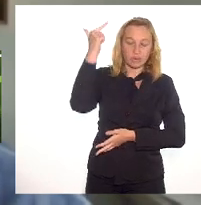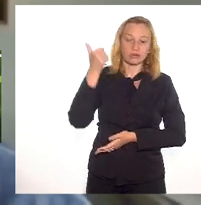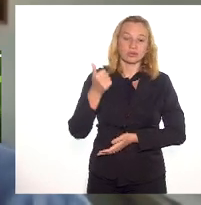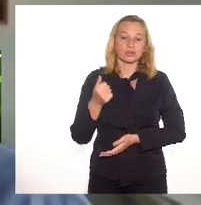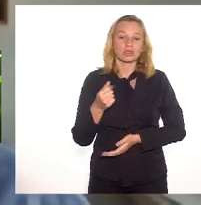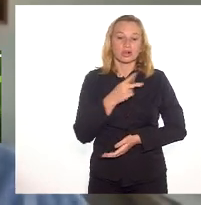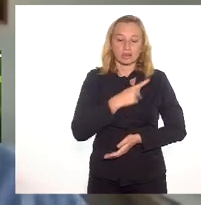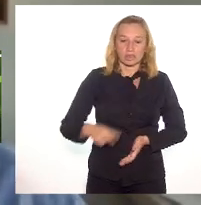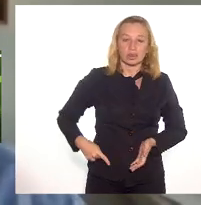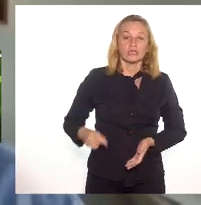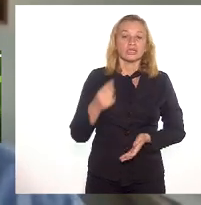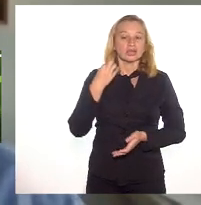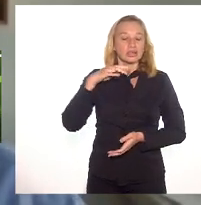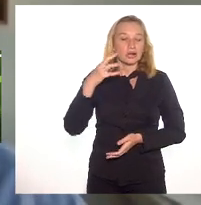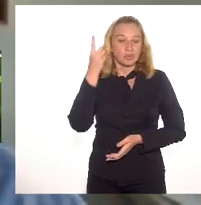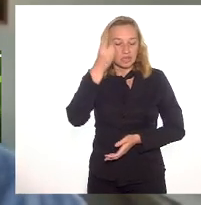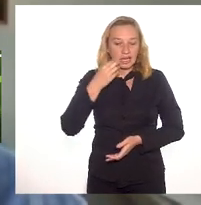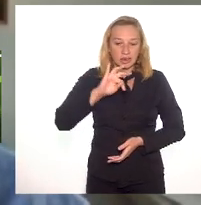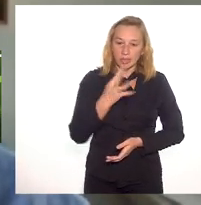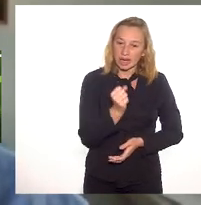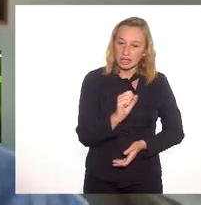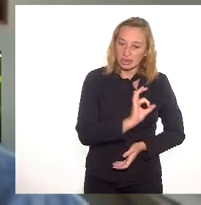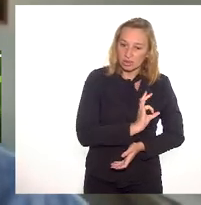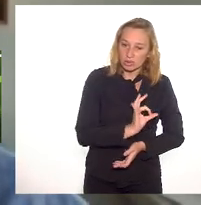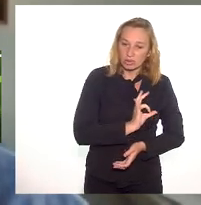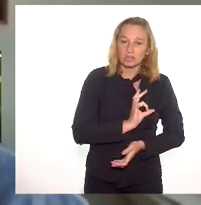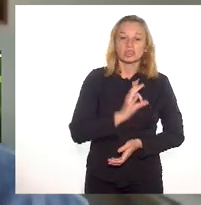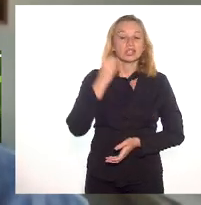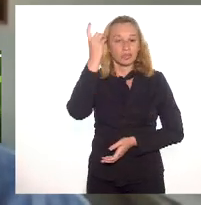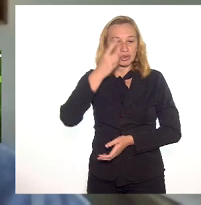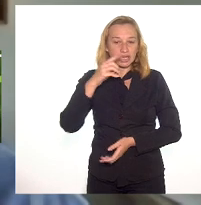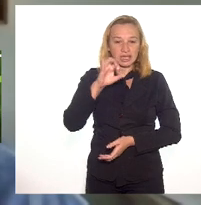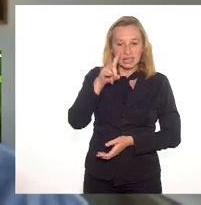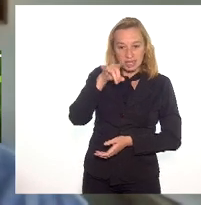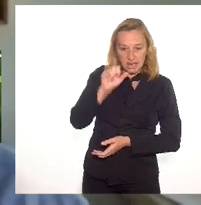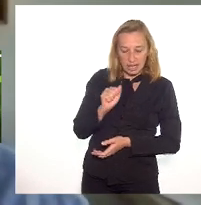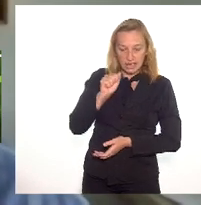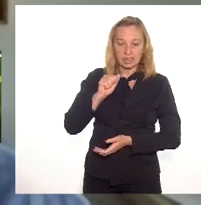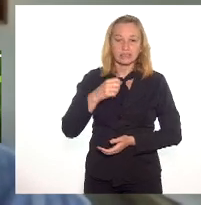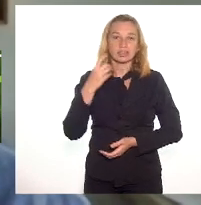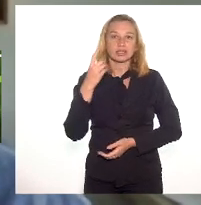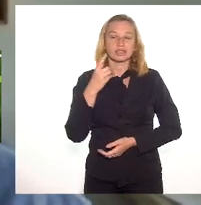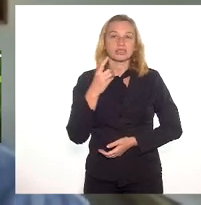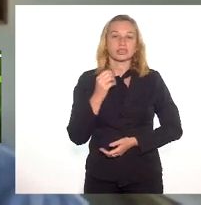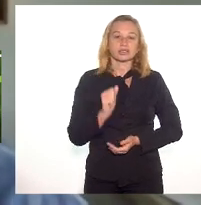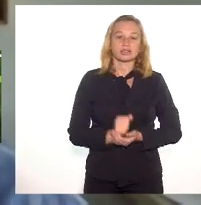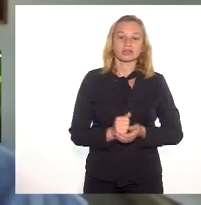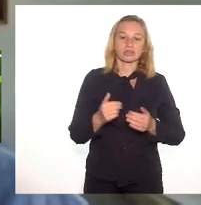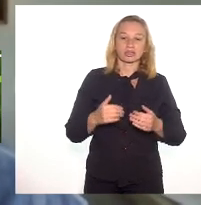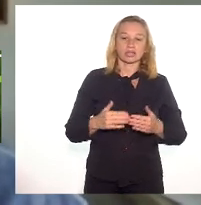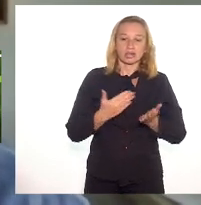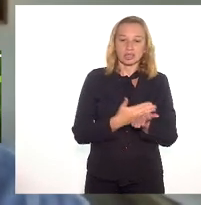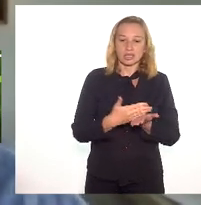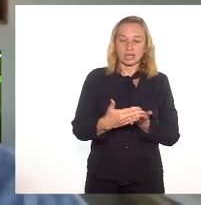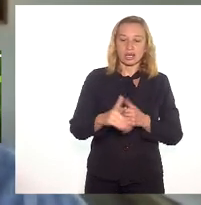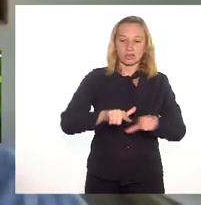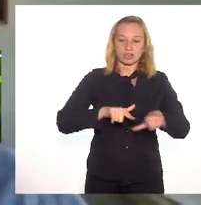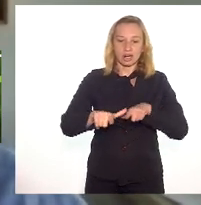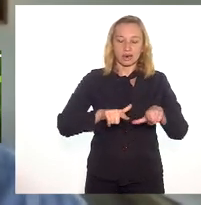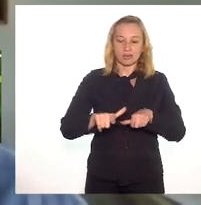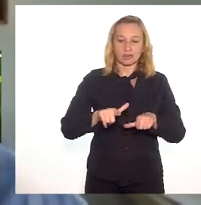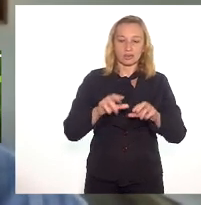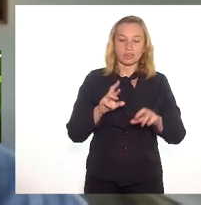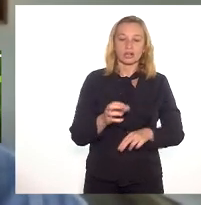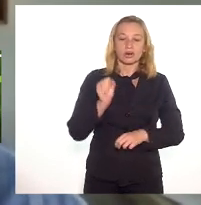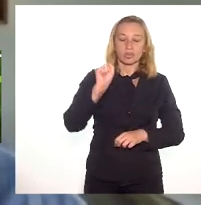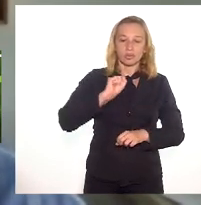preside, deputada Marta Rocha, deputada Célia Jordão. Dou por abertos os trabalhos da